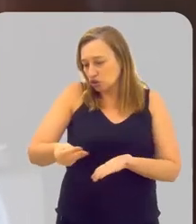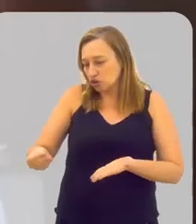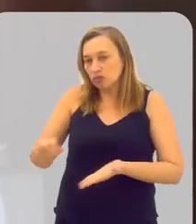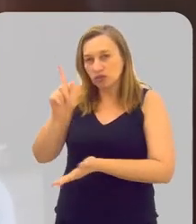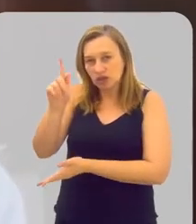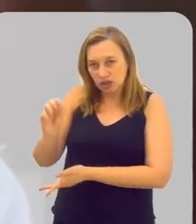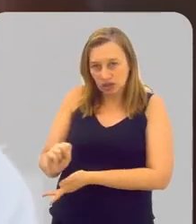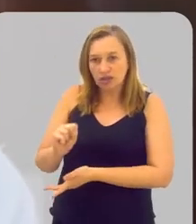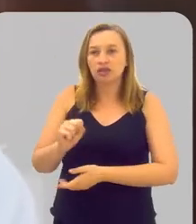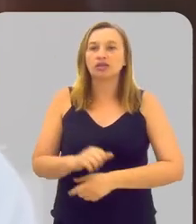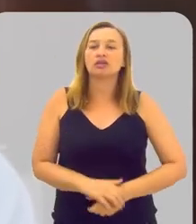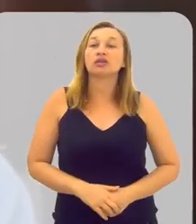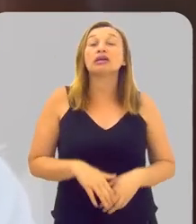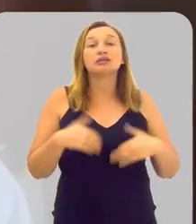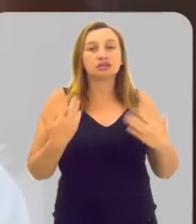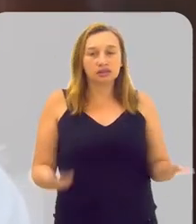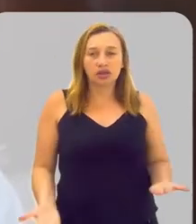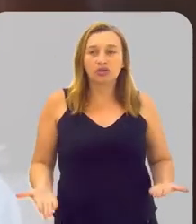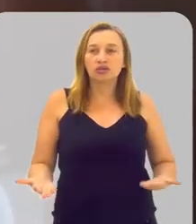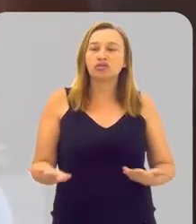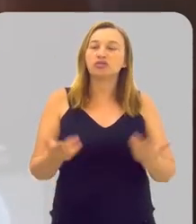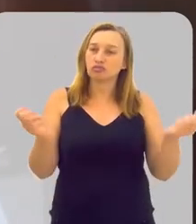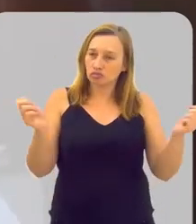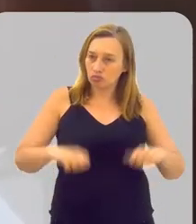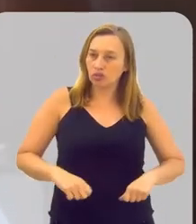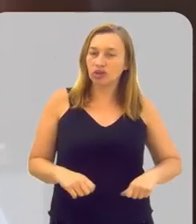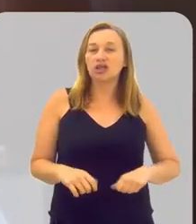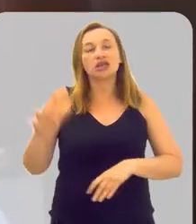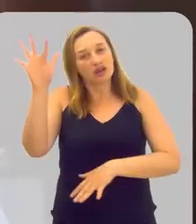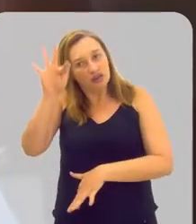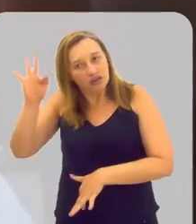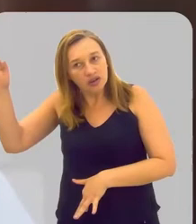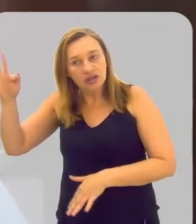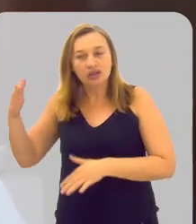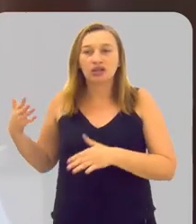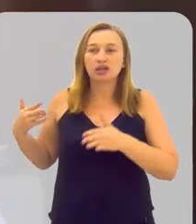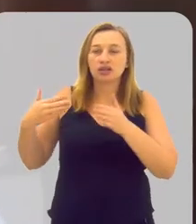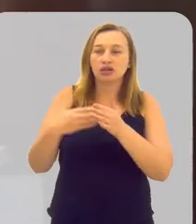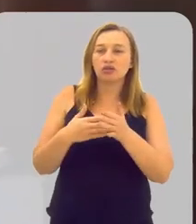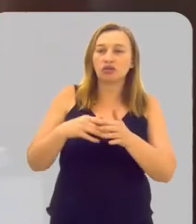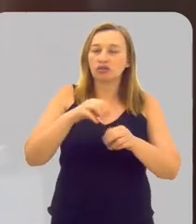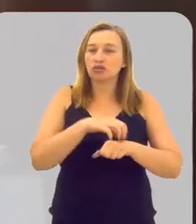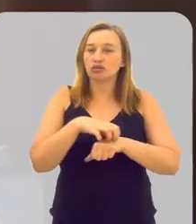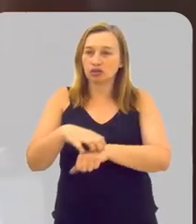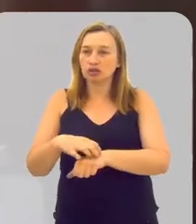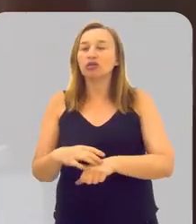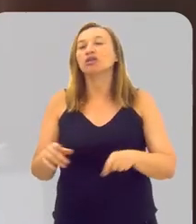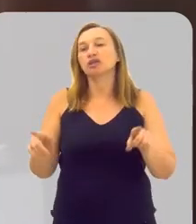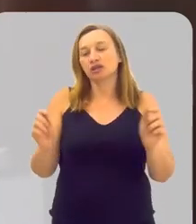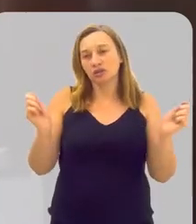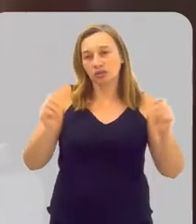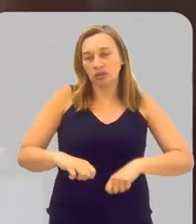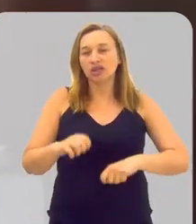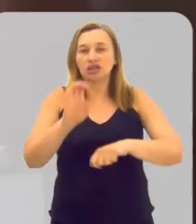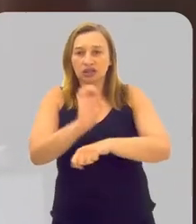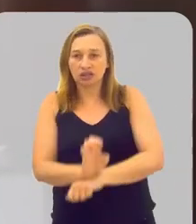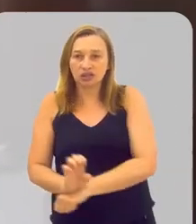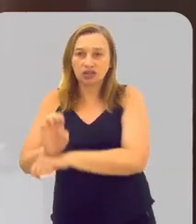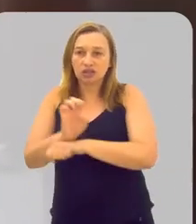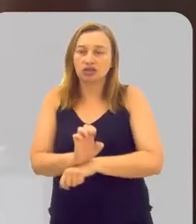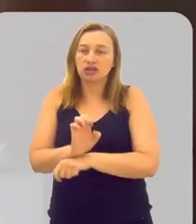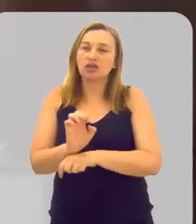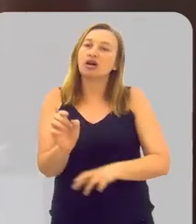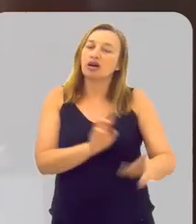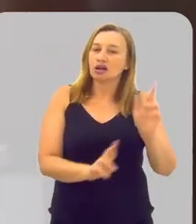de distribuição de gás natural. Então, existem competências federais que vão até o final do transporte, existem competências que